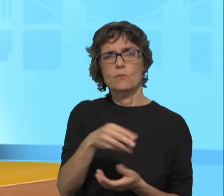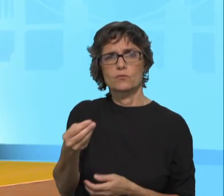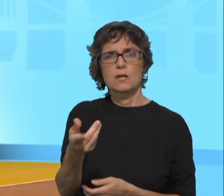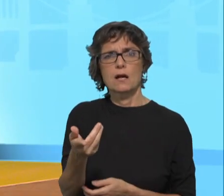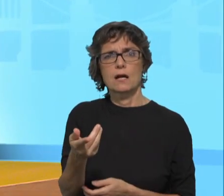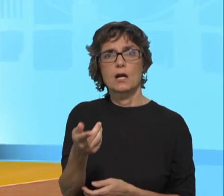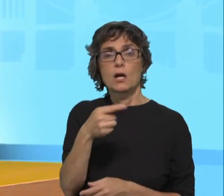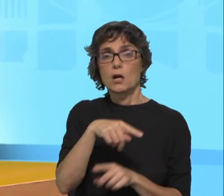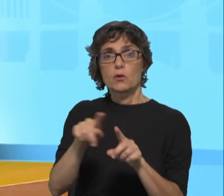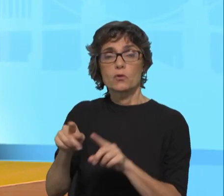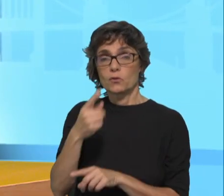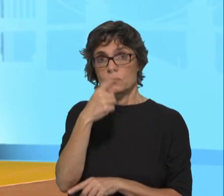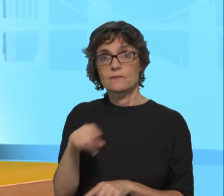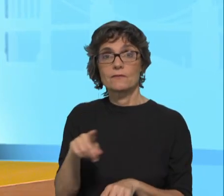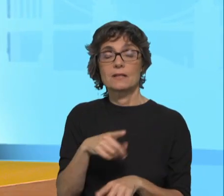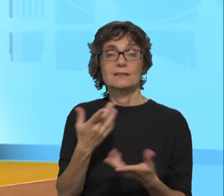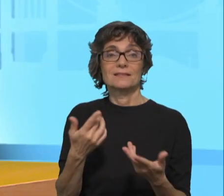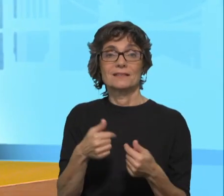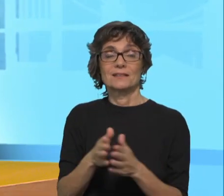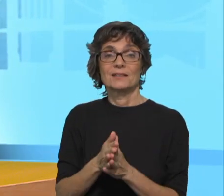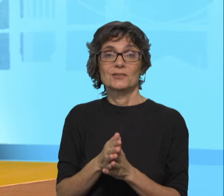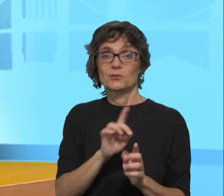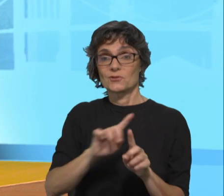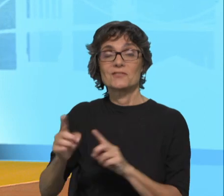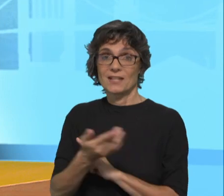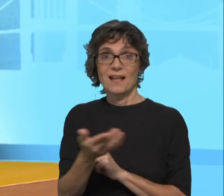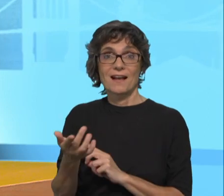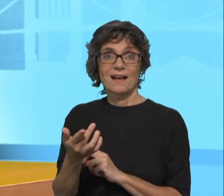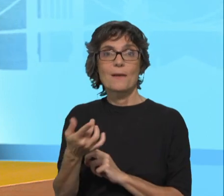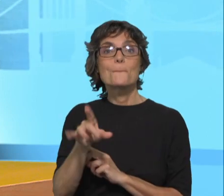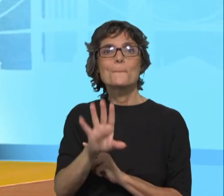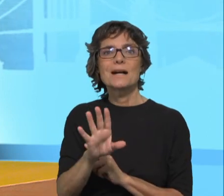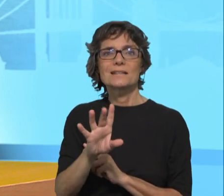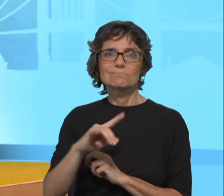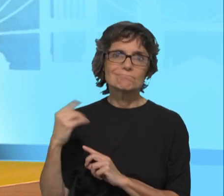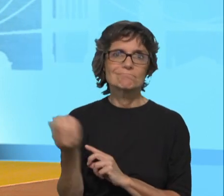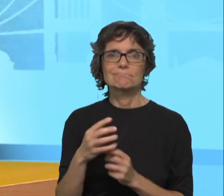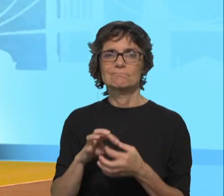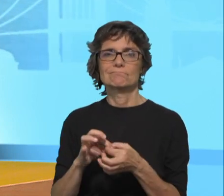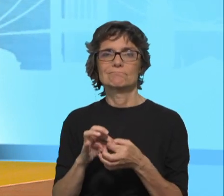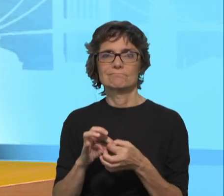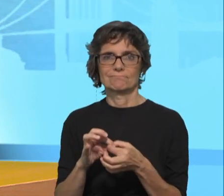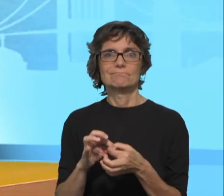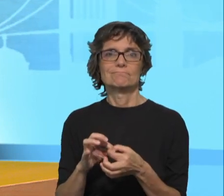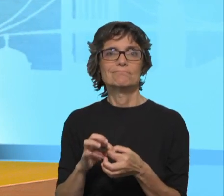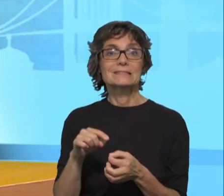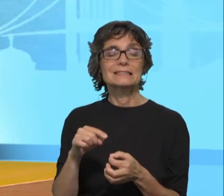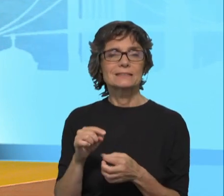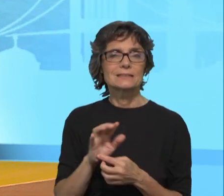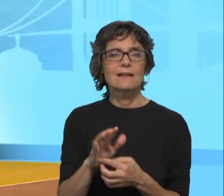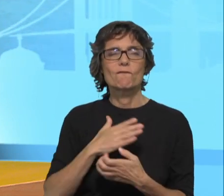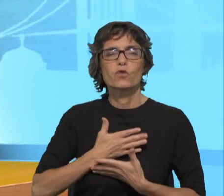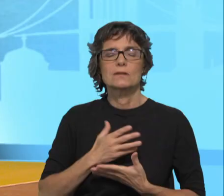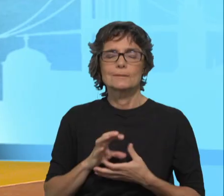não estava tudo com a mesma camisola. Mas que tornou essa unidade. Claro. Né? Aquela unidade da vigília,